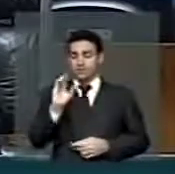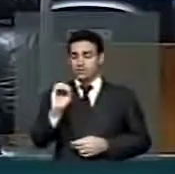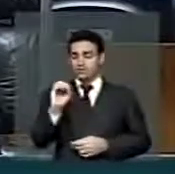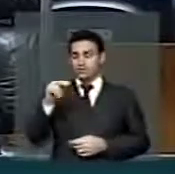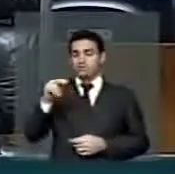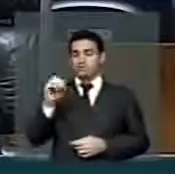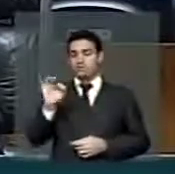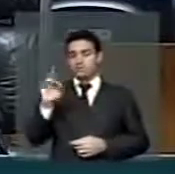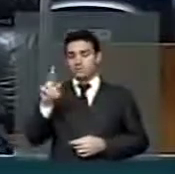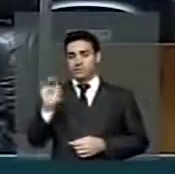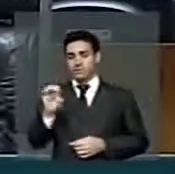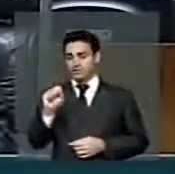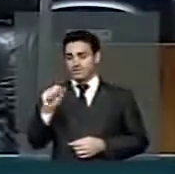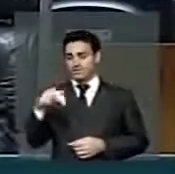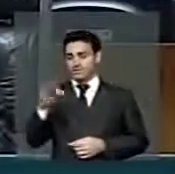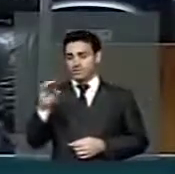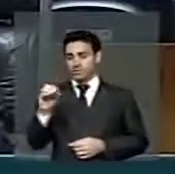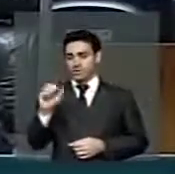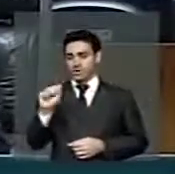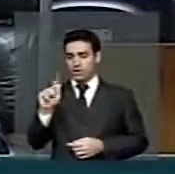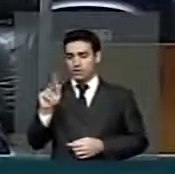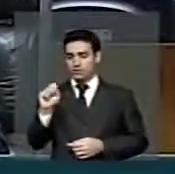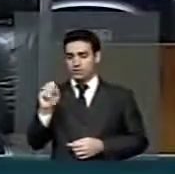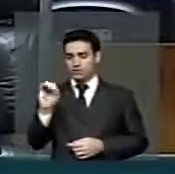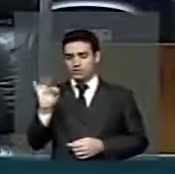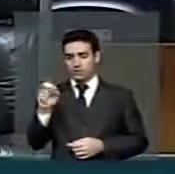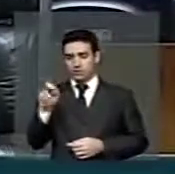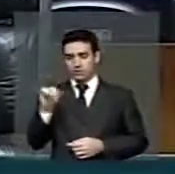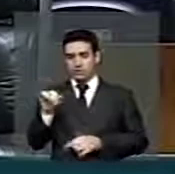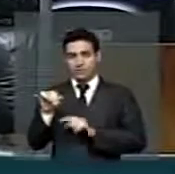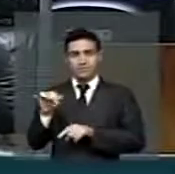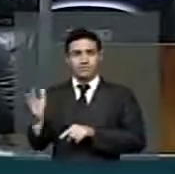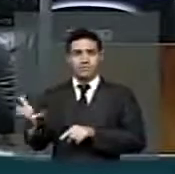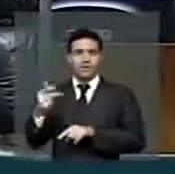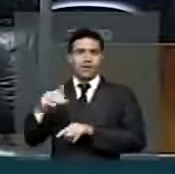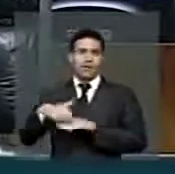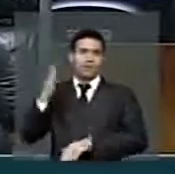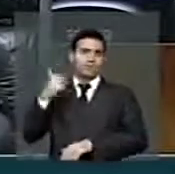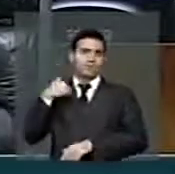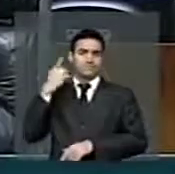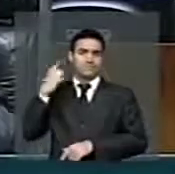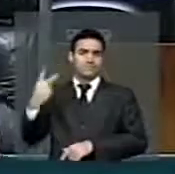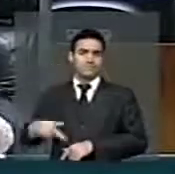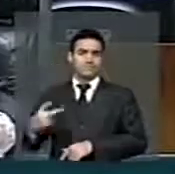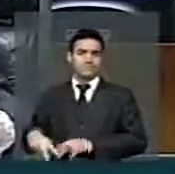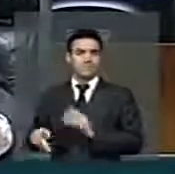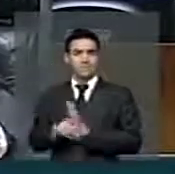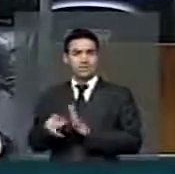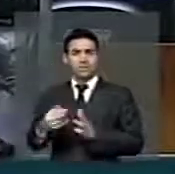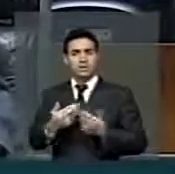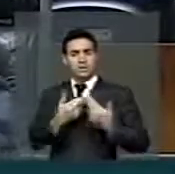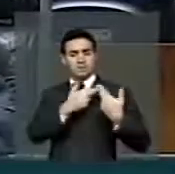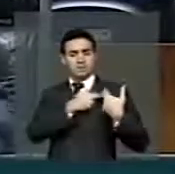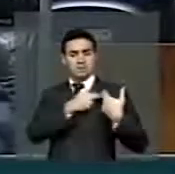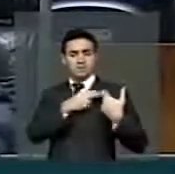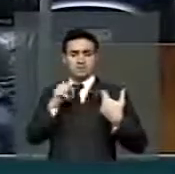Onofre Sant'Agostini, um dos mais brilhantes representantes dessa casa, com a responsabilidade aqui